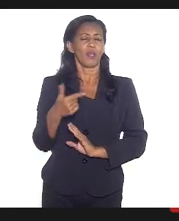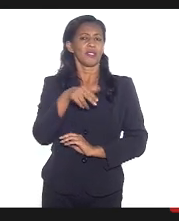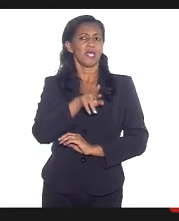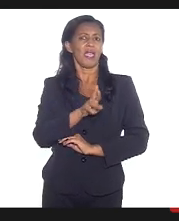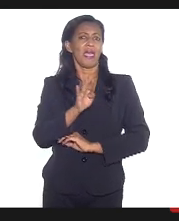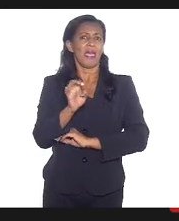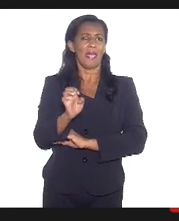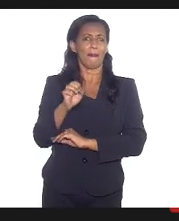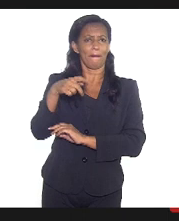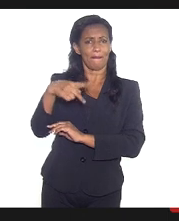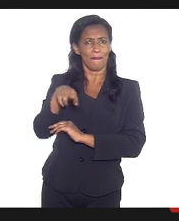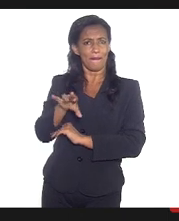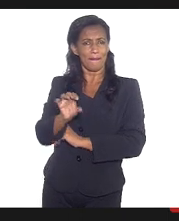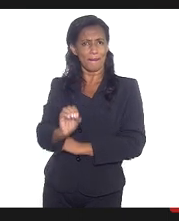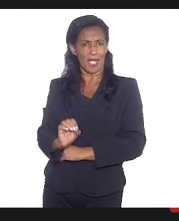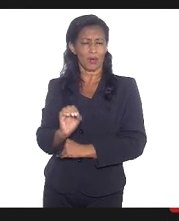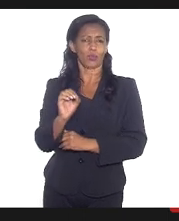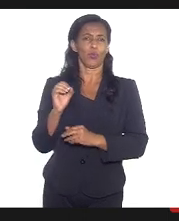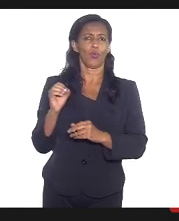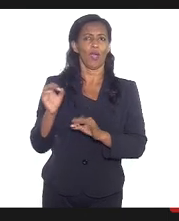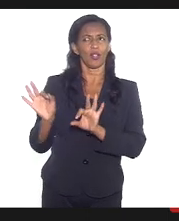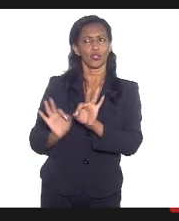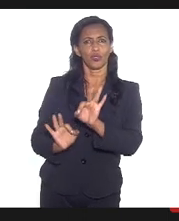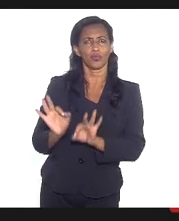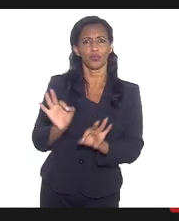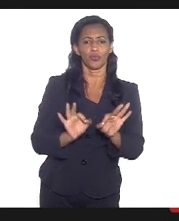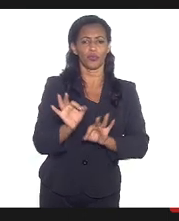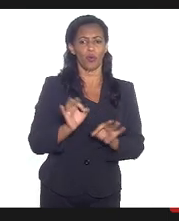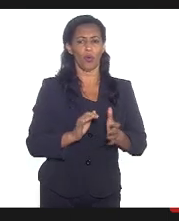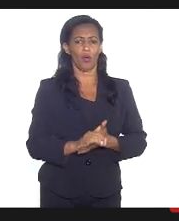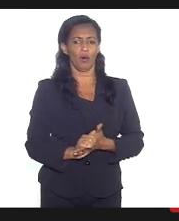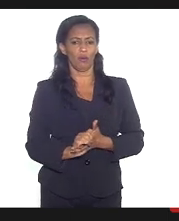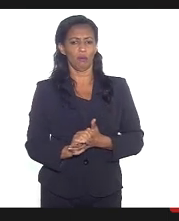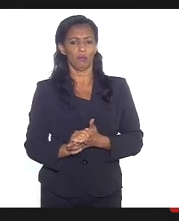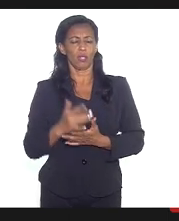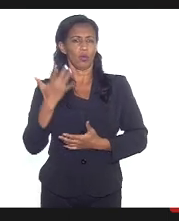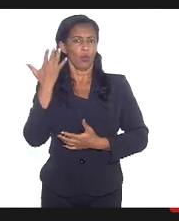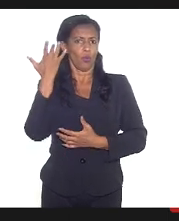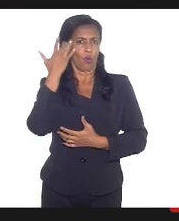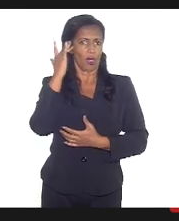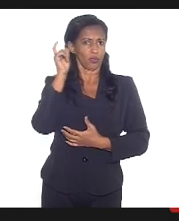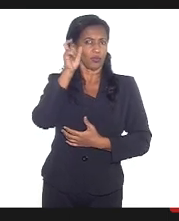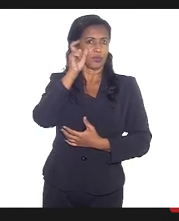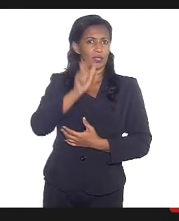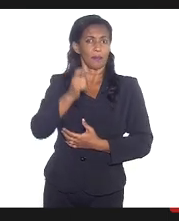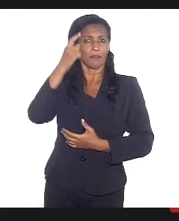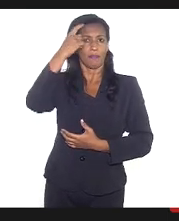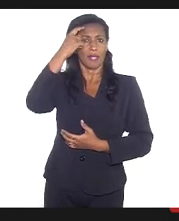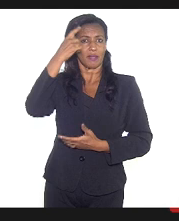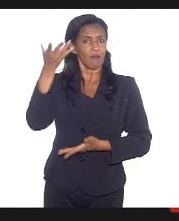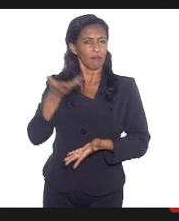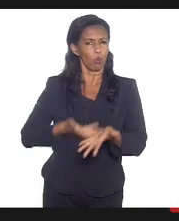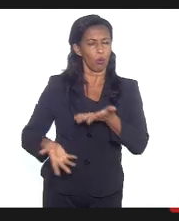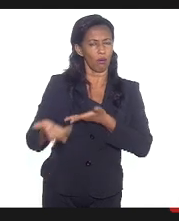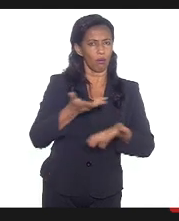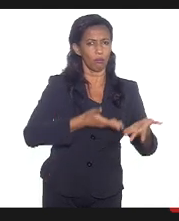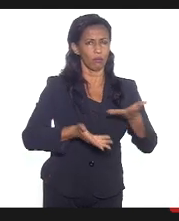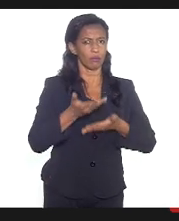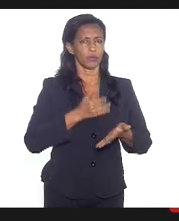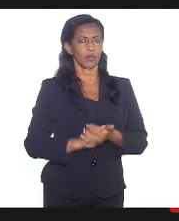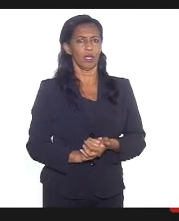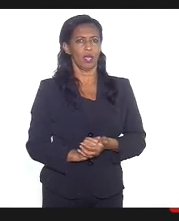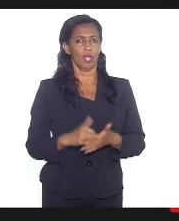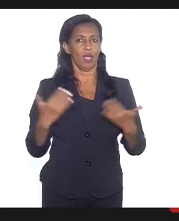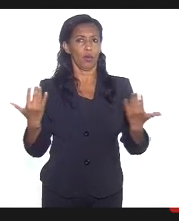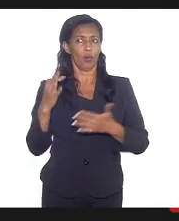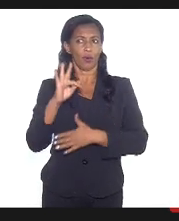repetro, é, as novas, vamos dizer assim, eu acho interessante pensar em termos de colaborações agora